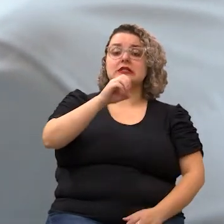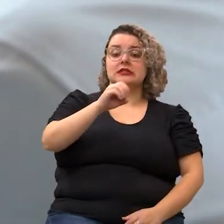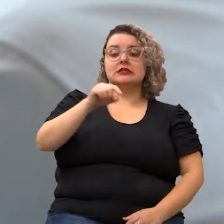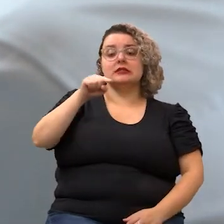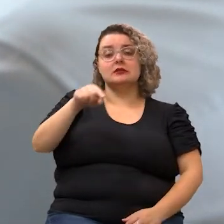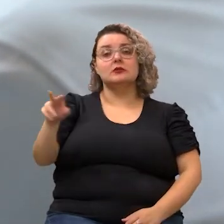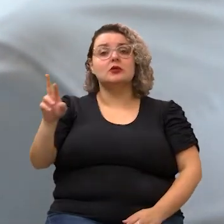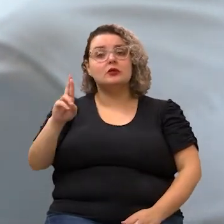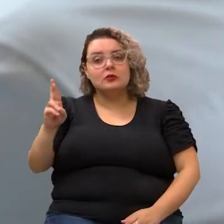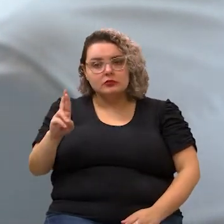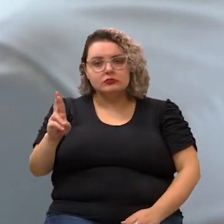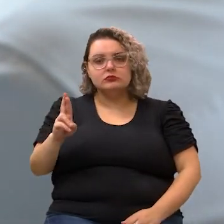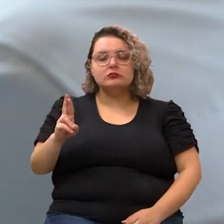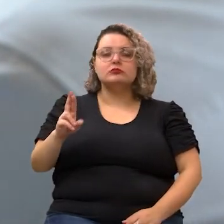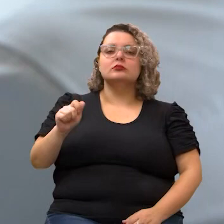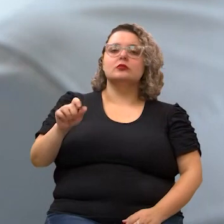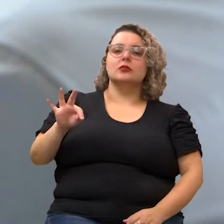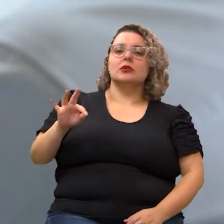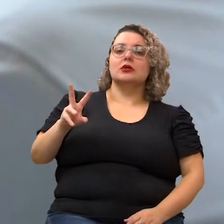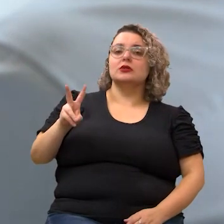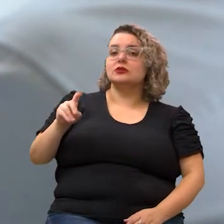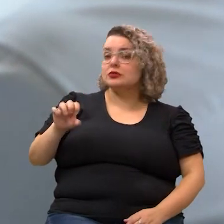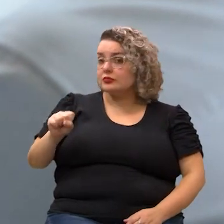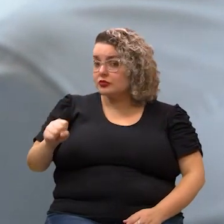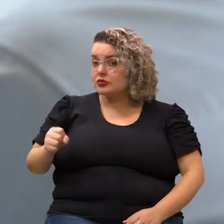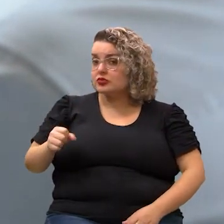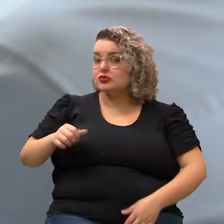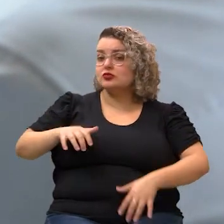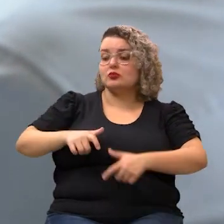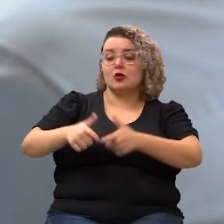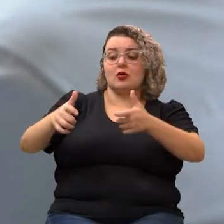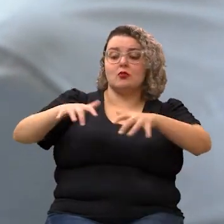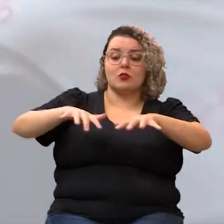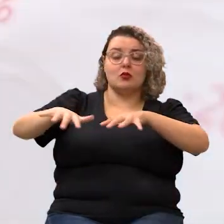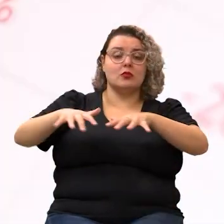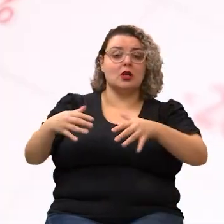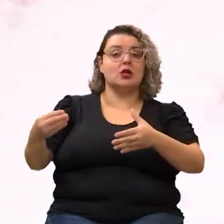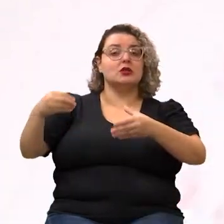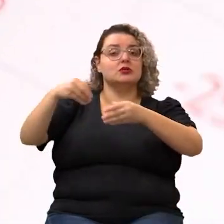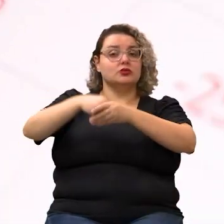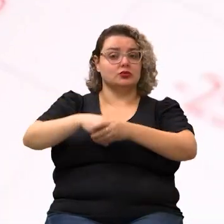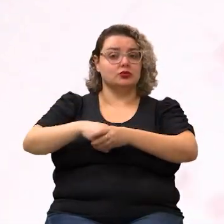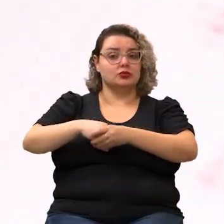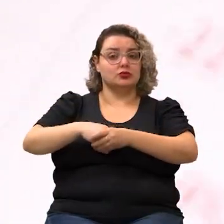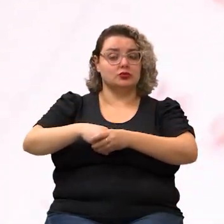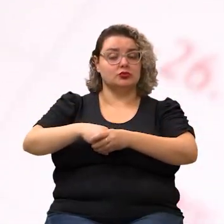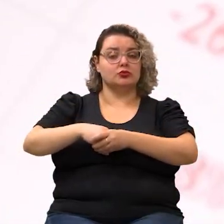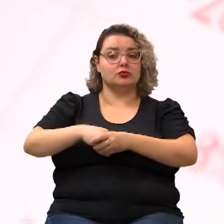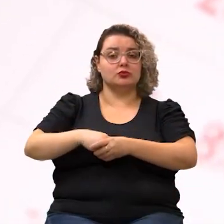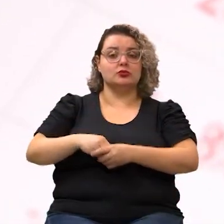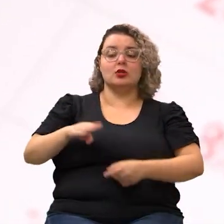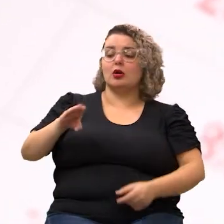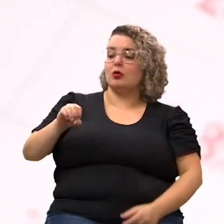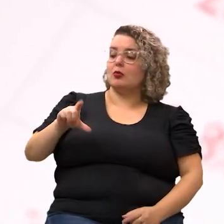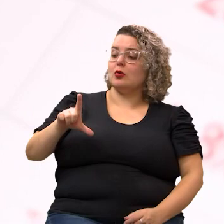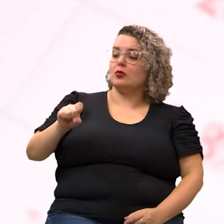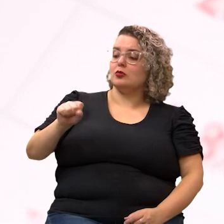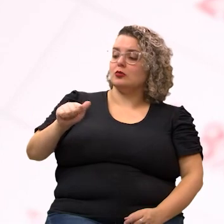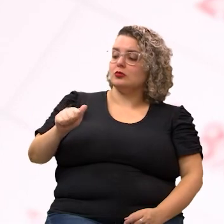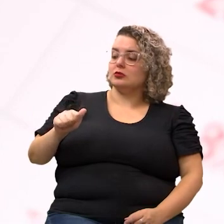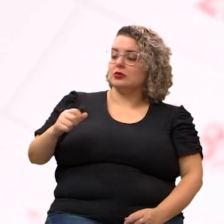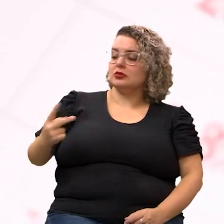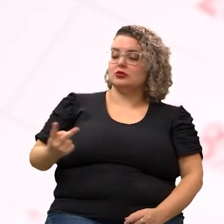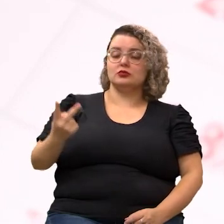mil, naqueles ativos que têm maior movimentação dentro da Bolsa de